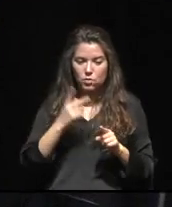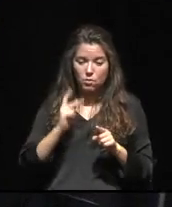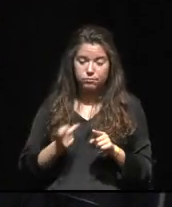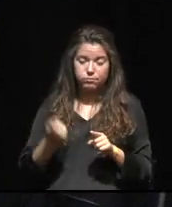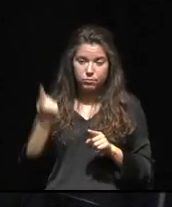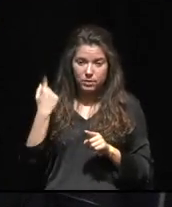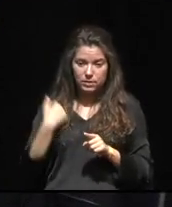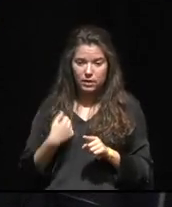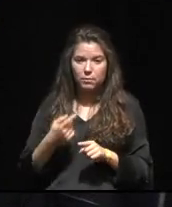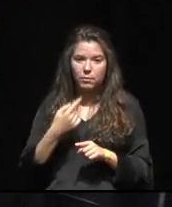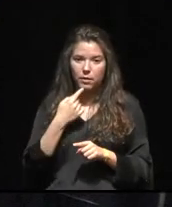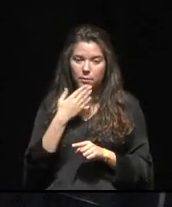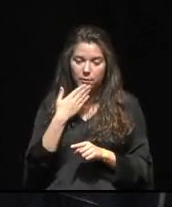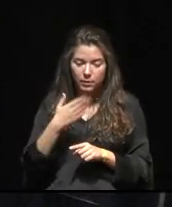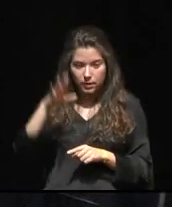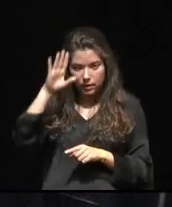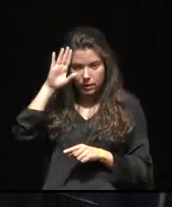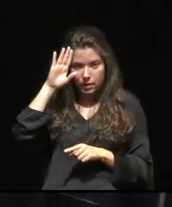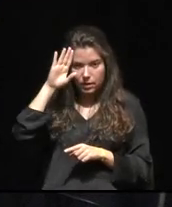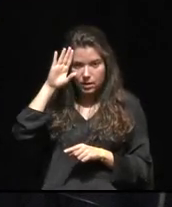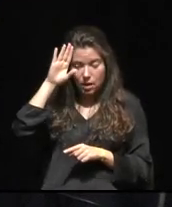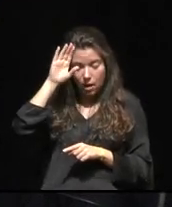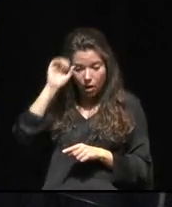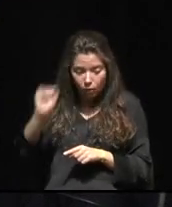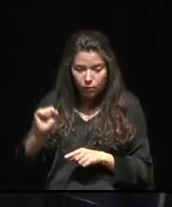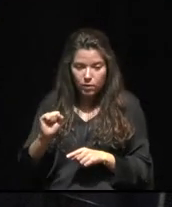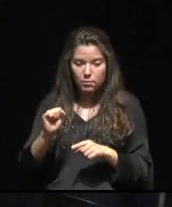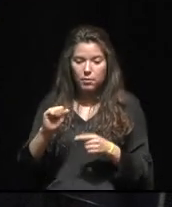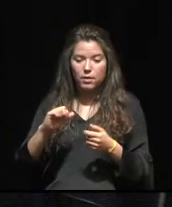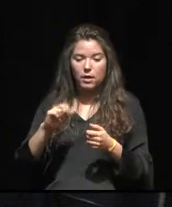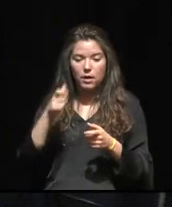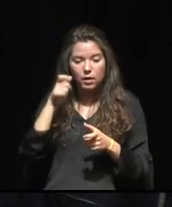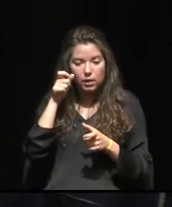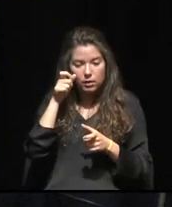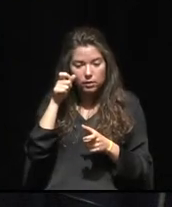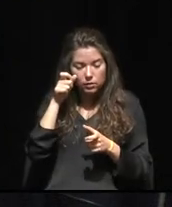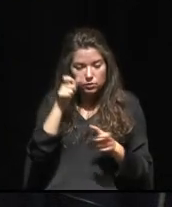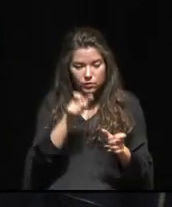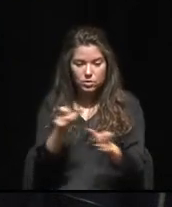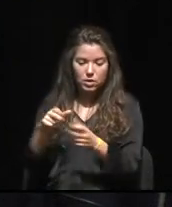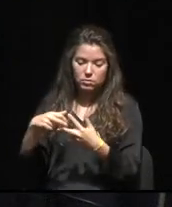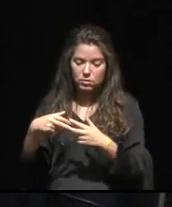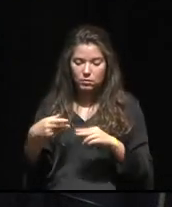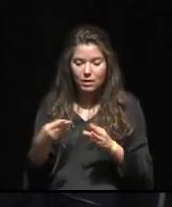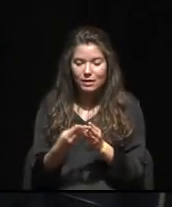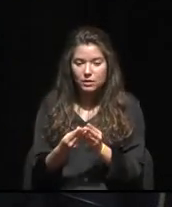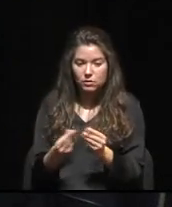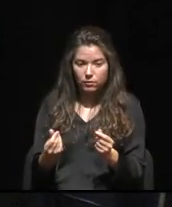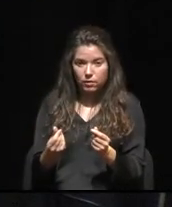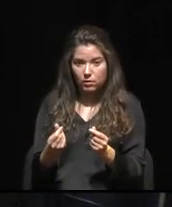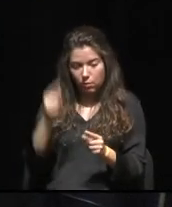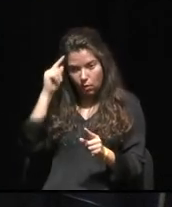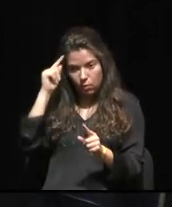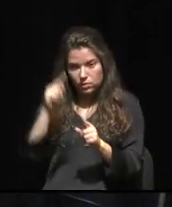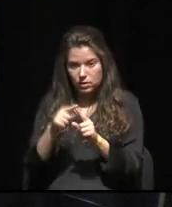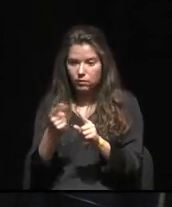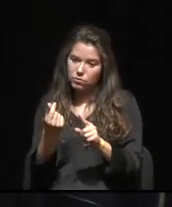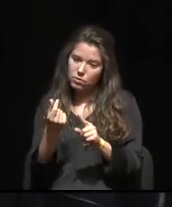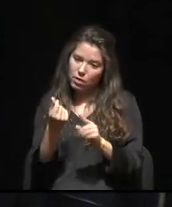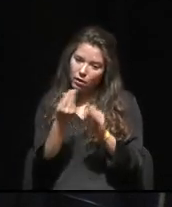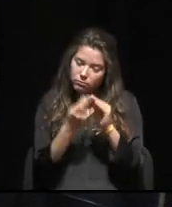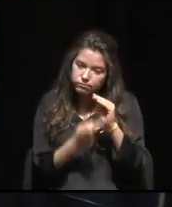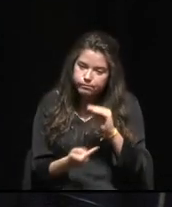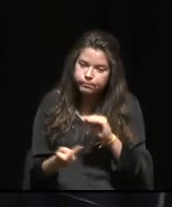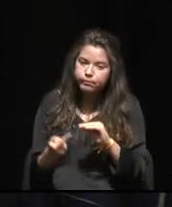exortar o governo a resolver a situação dos fiscais municipais para que voltassem a reaver a perda salarial